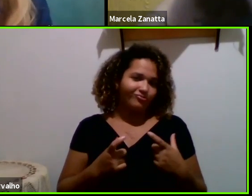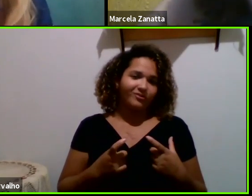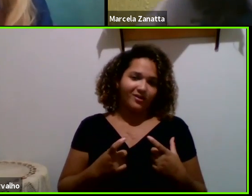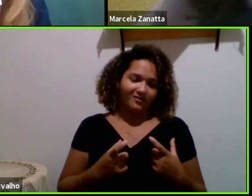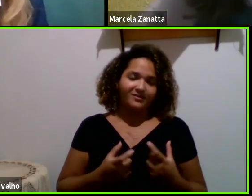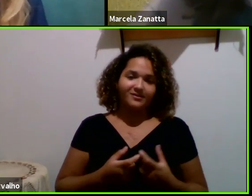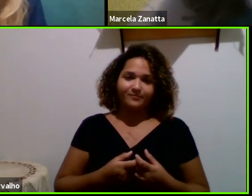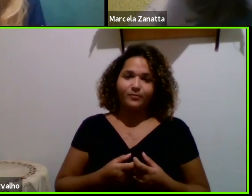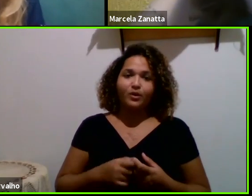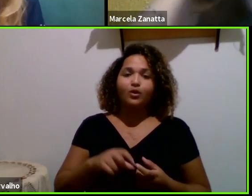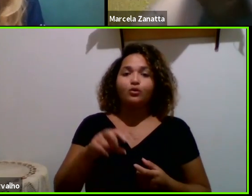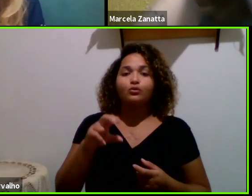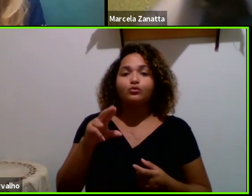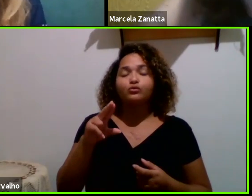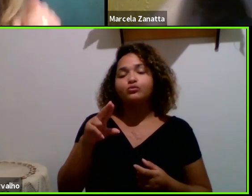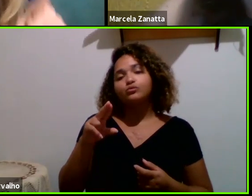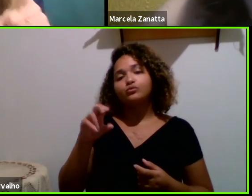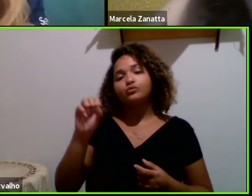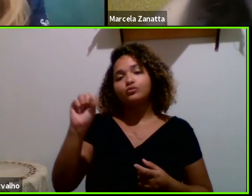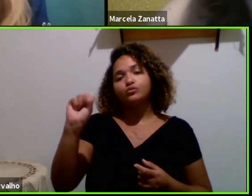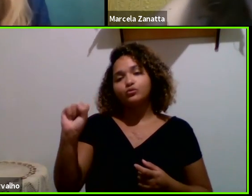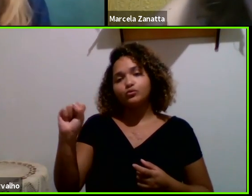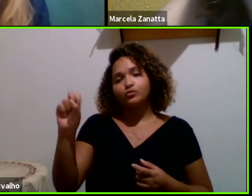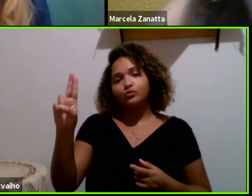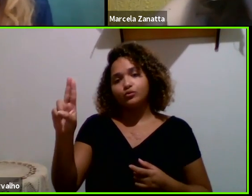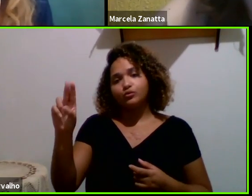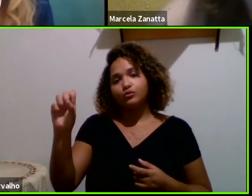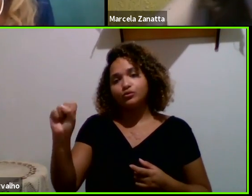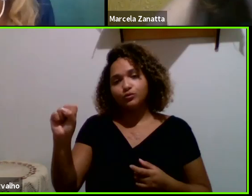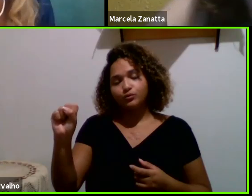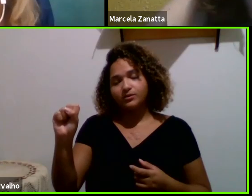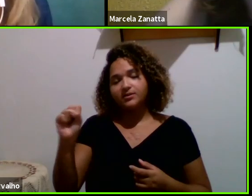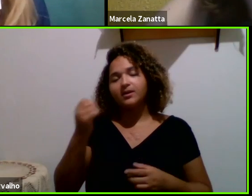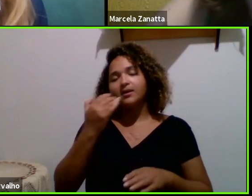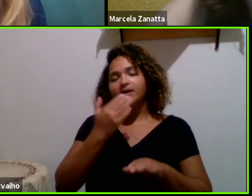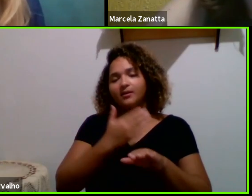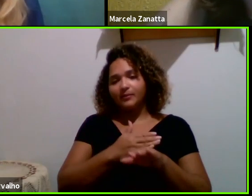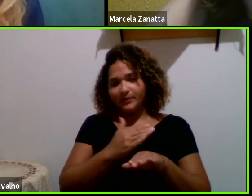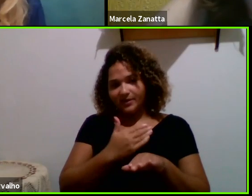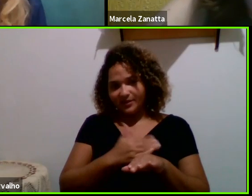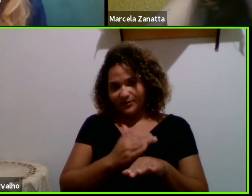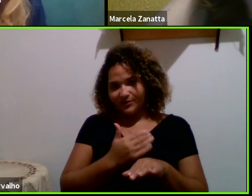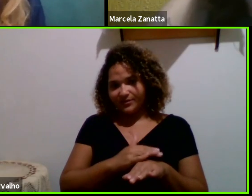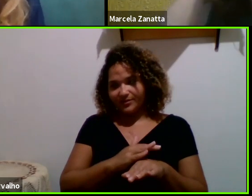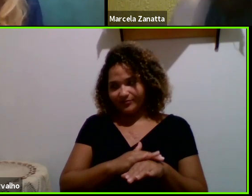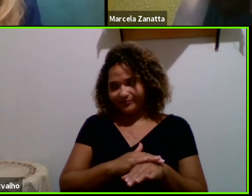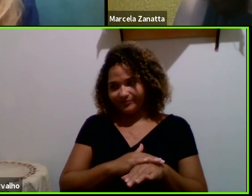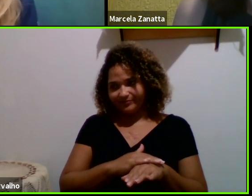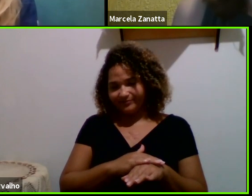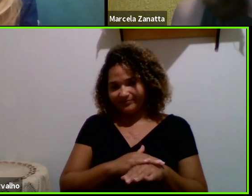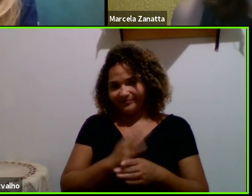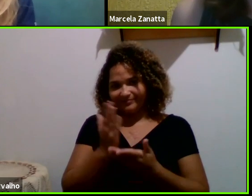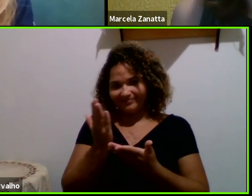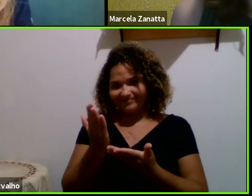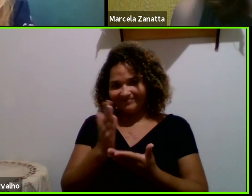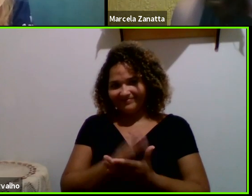empregador dos profissionais de saúde, praticam essa prática. Má, tá com você.